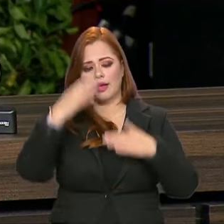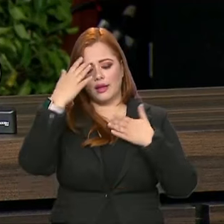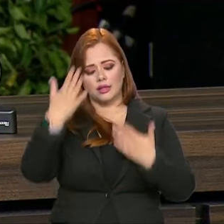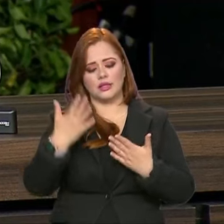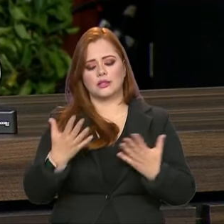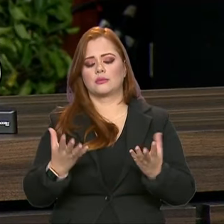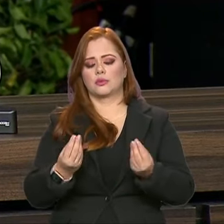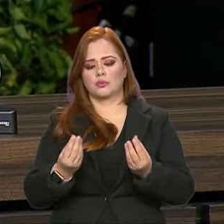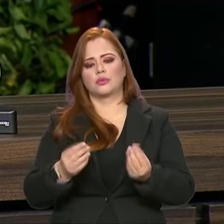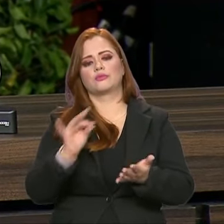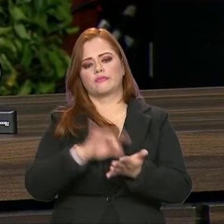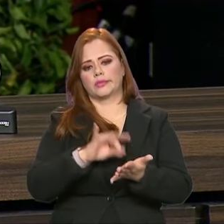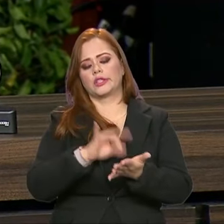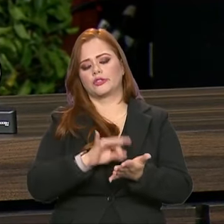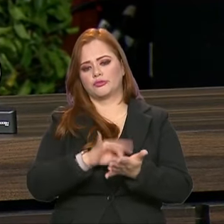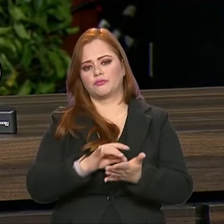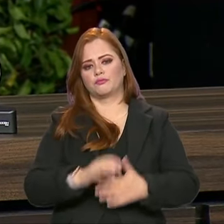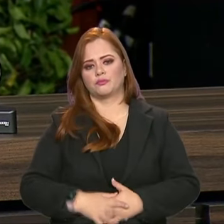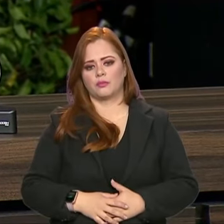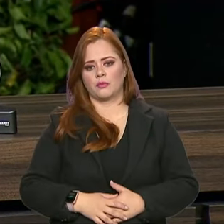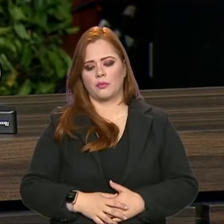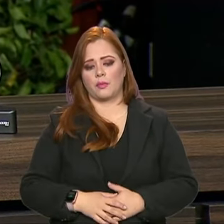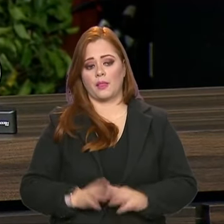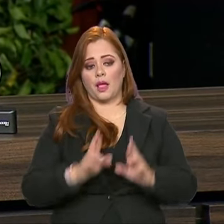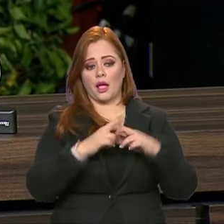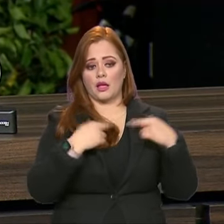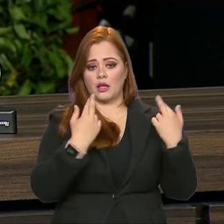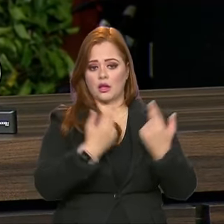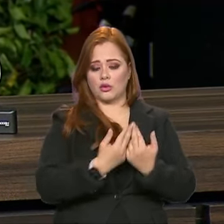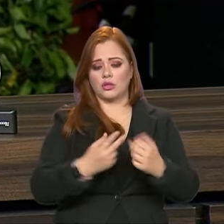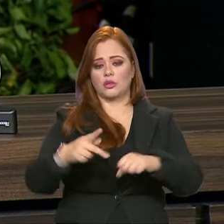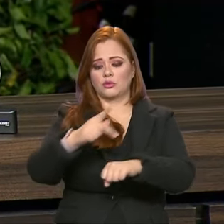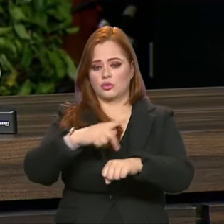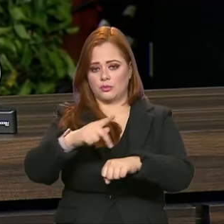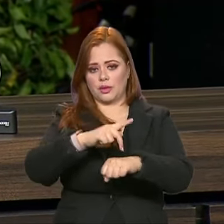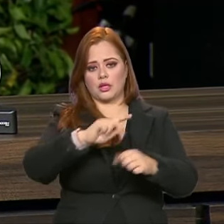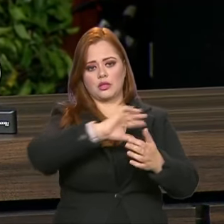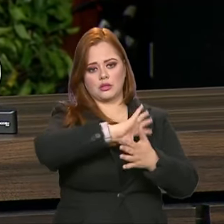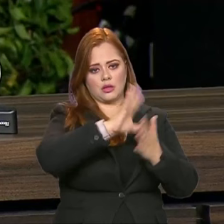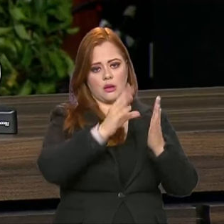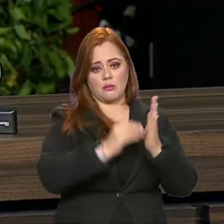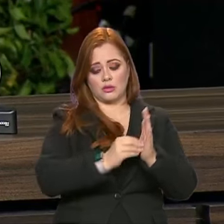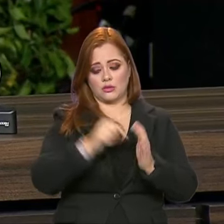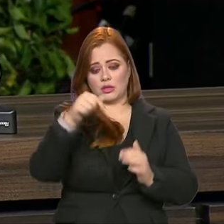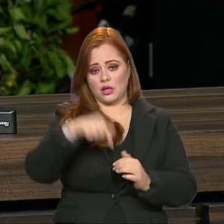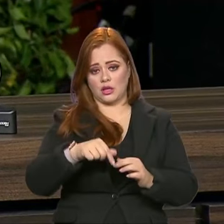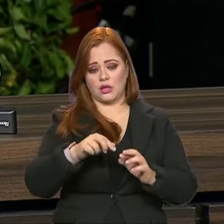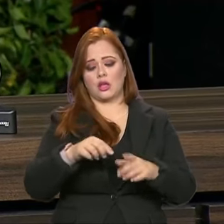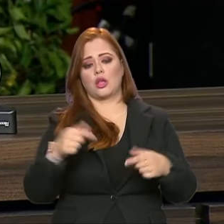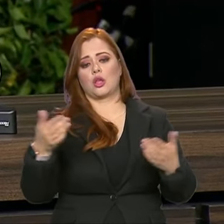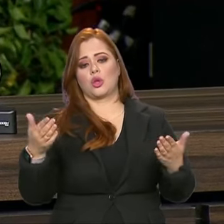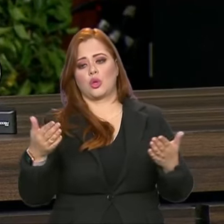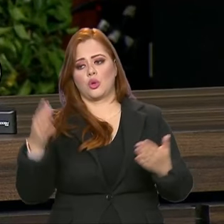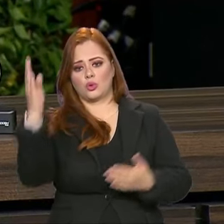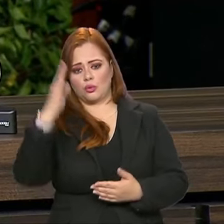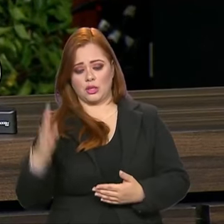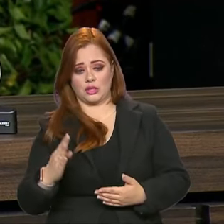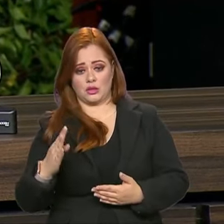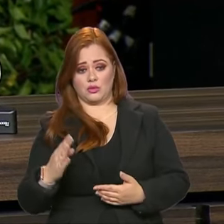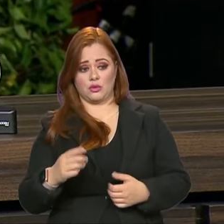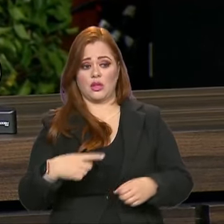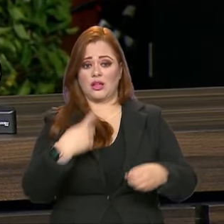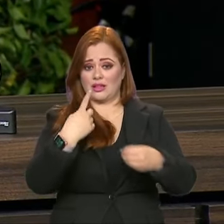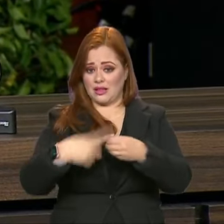muito. A Cúpula da Amazônia, sendo realizada no Brasil, em uma cidade